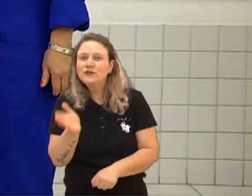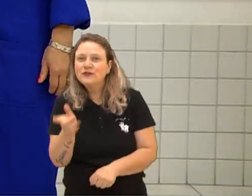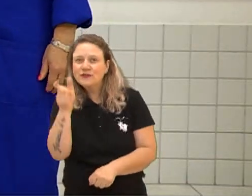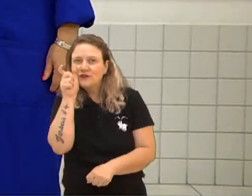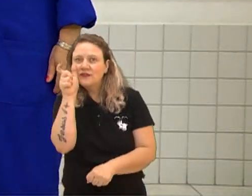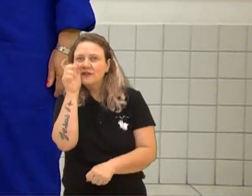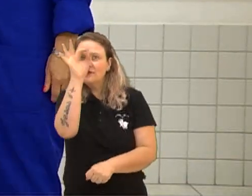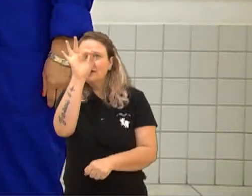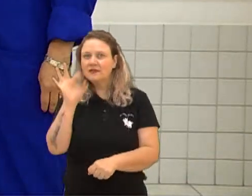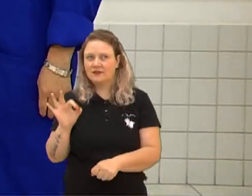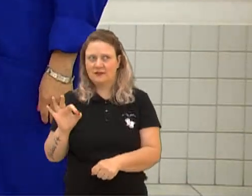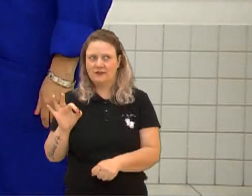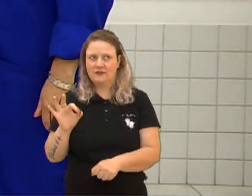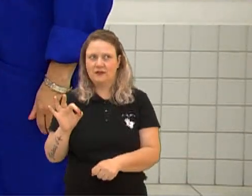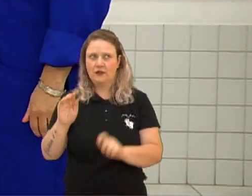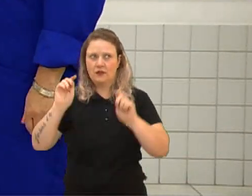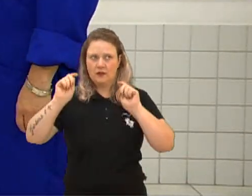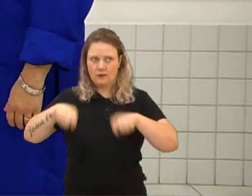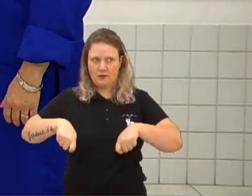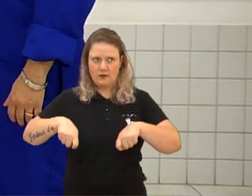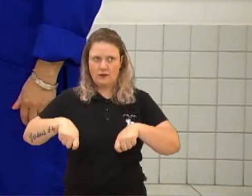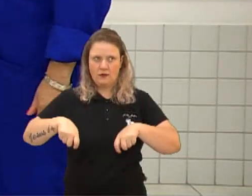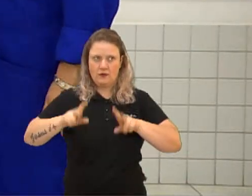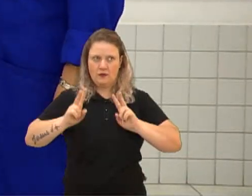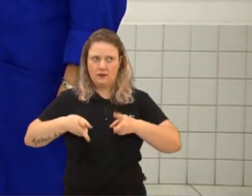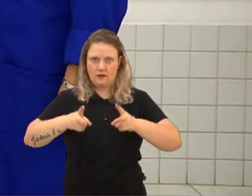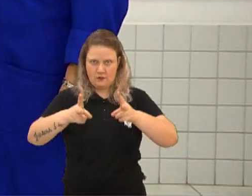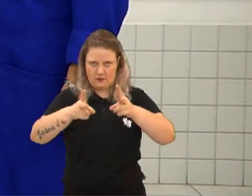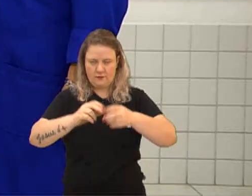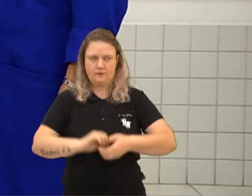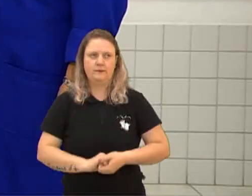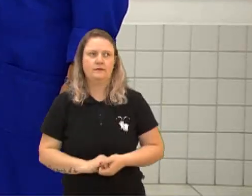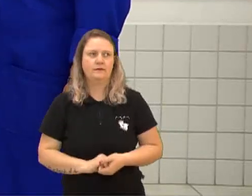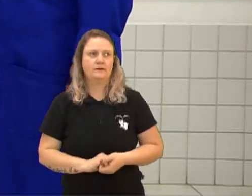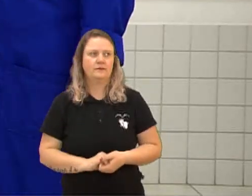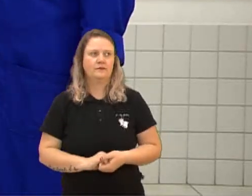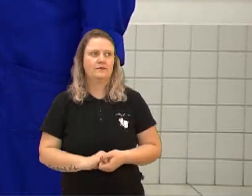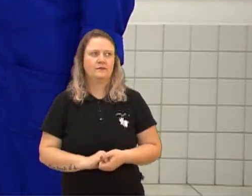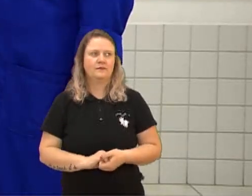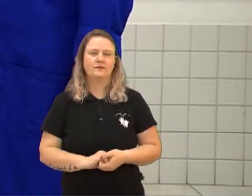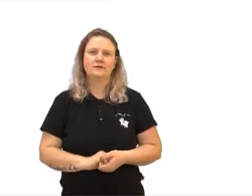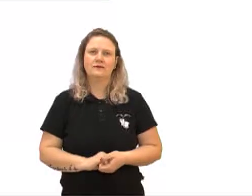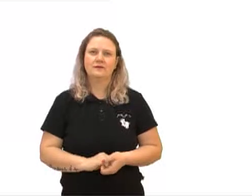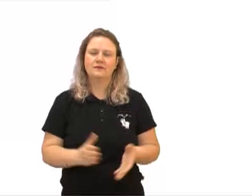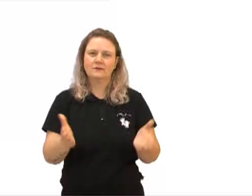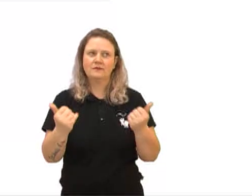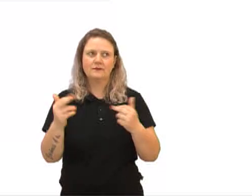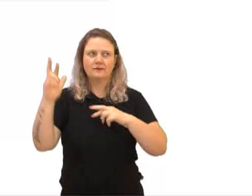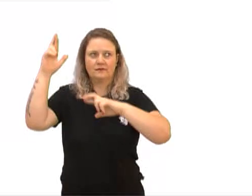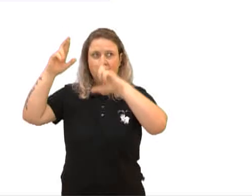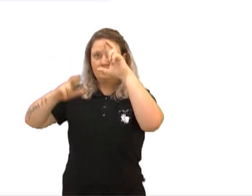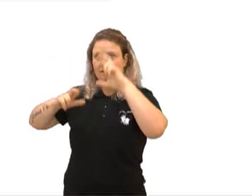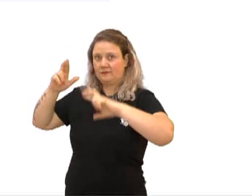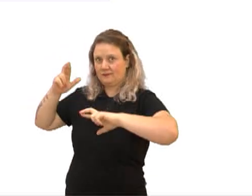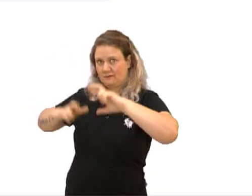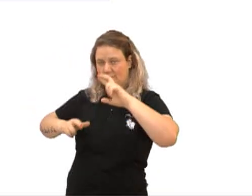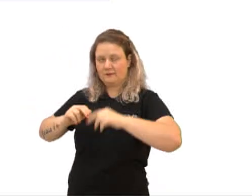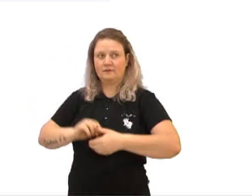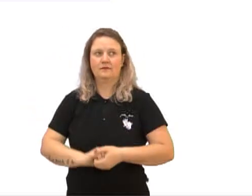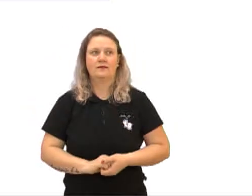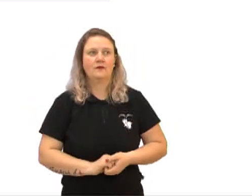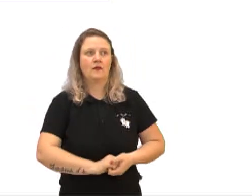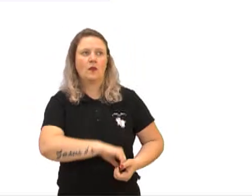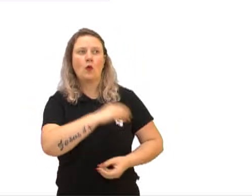professora? Não, mas a gente pode continuar. Então tá ok. Então vamos verificar aqui como que